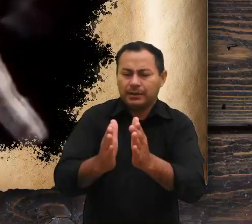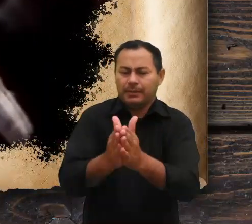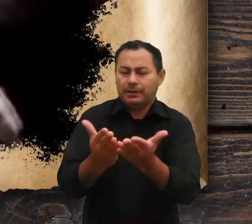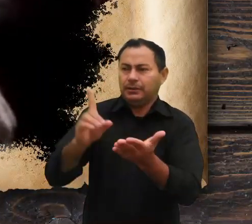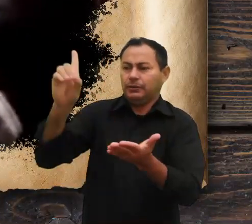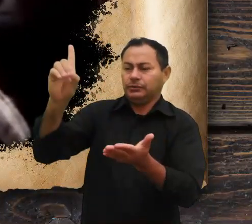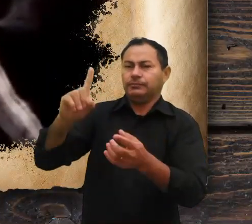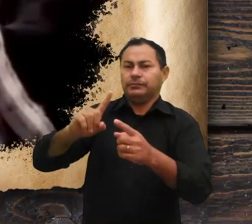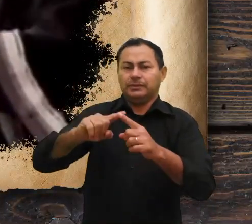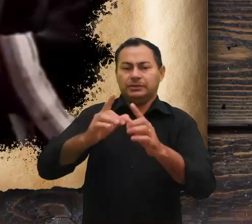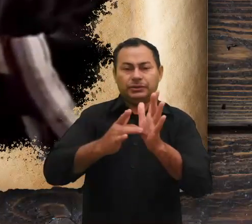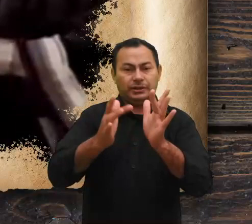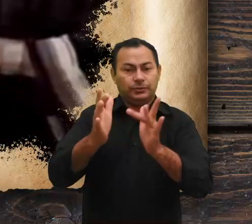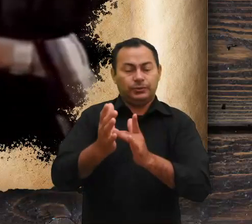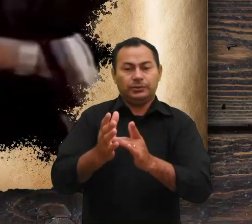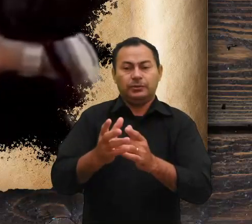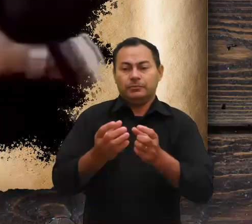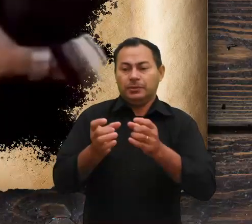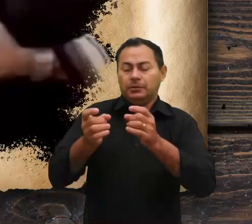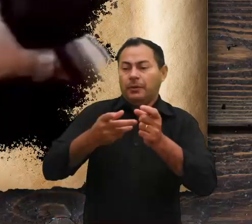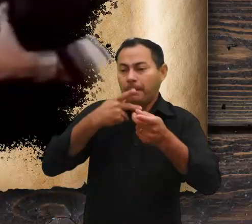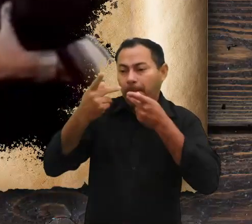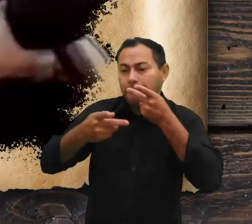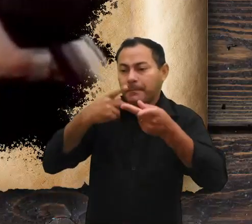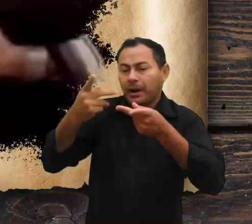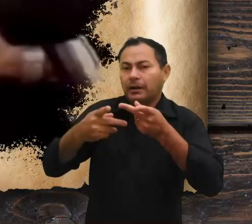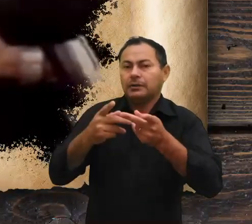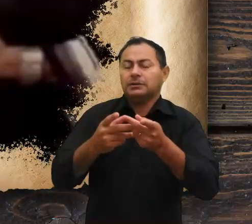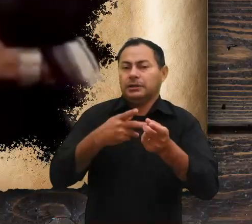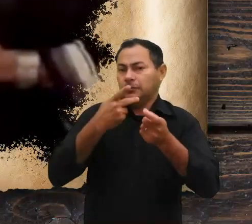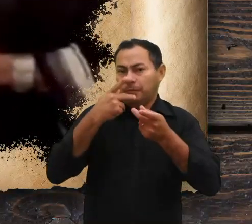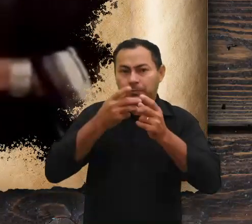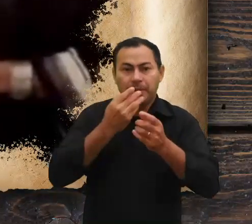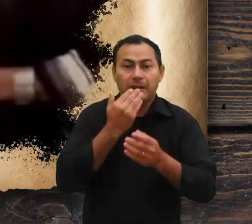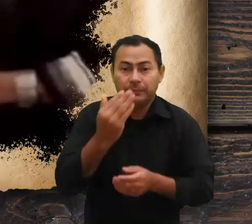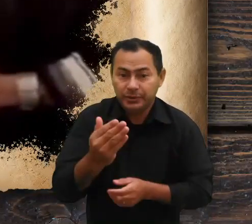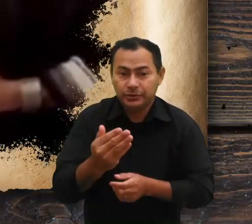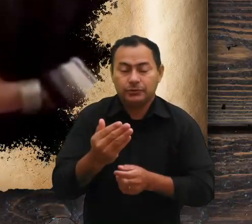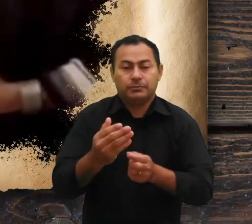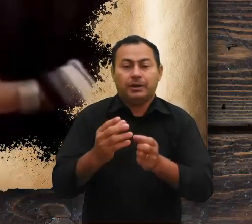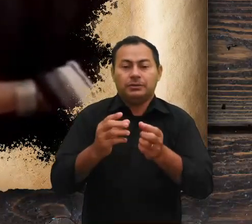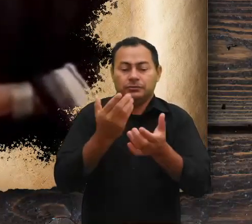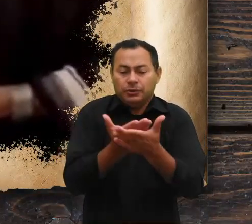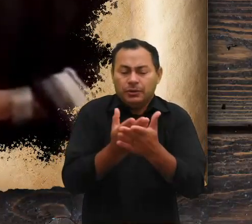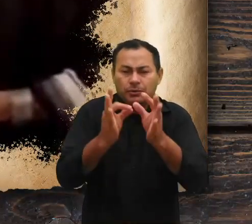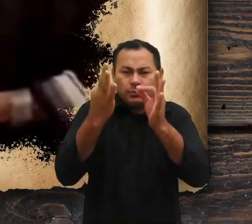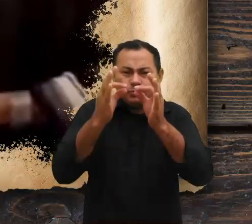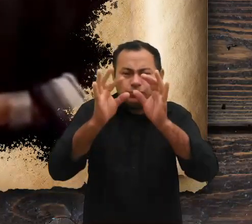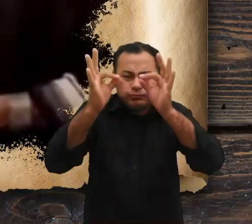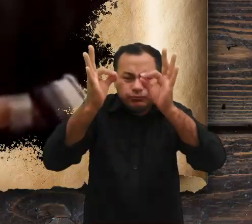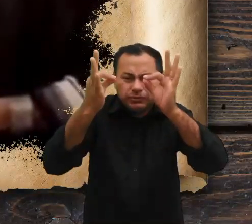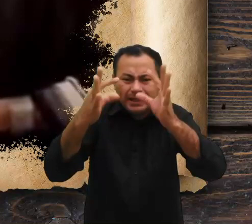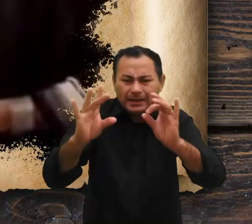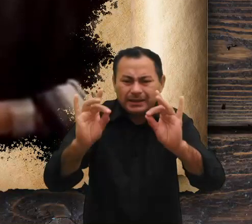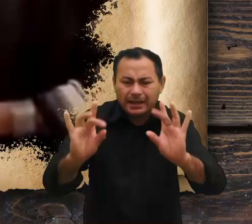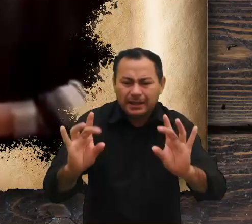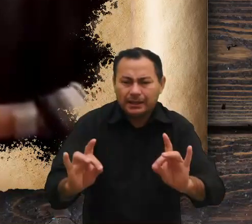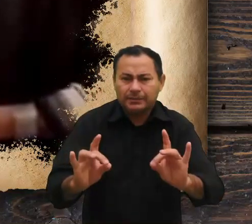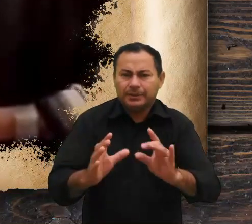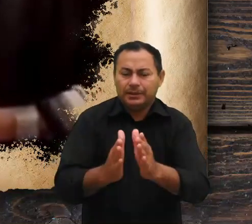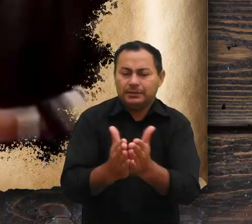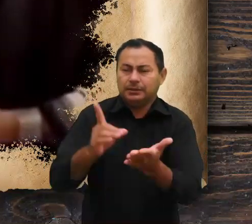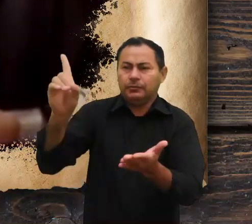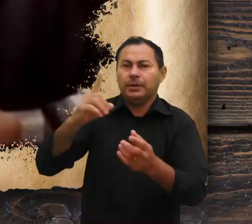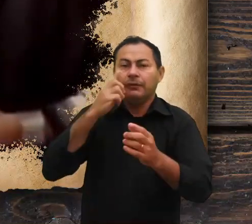cuidadosamente as Escrituras. Jesus não nos ordenou que estudássemos cuidadosamente as Escrituras. Se observarmos o